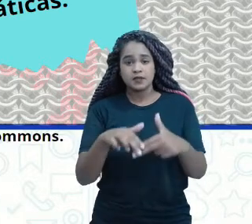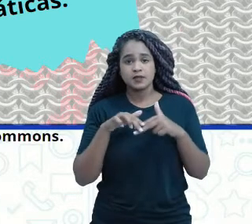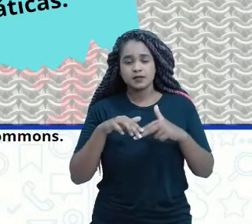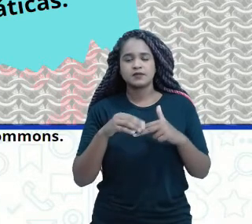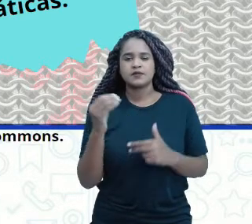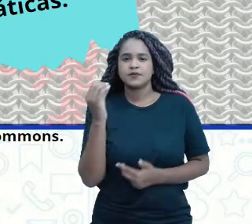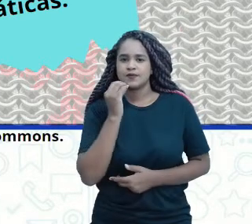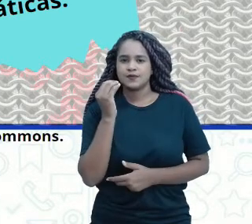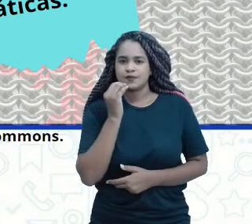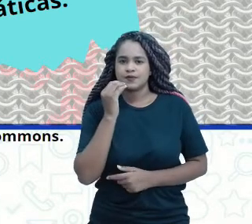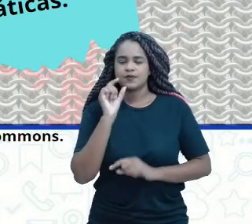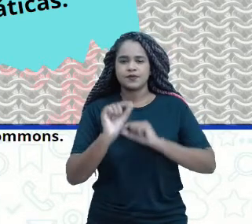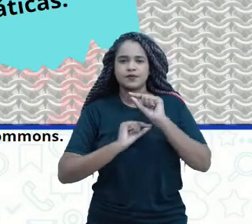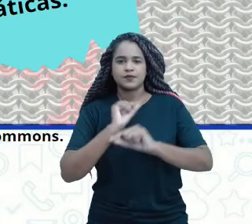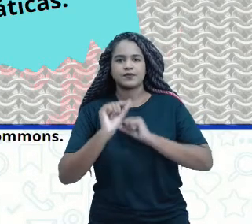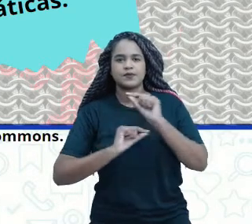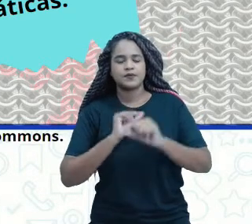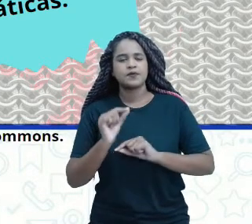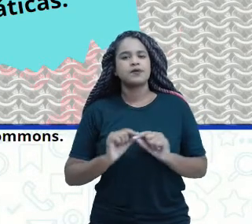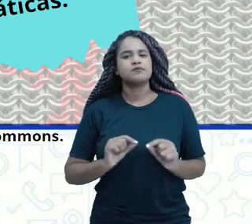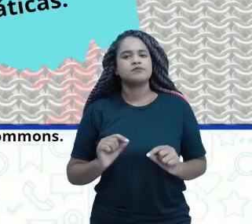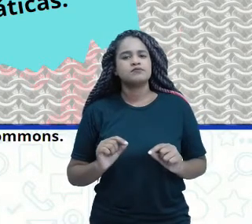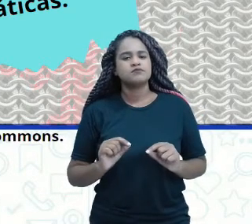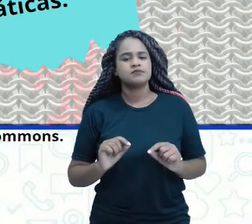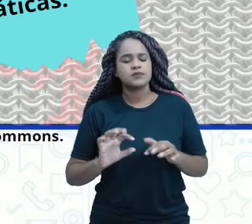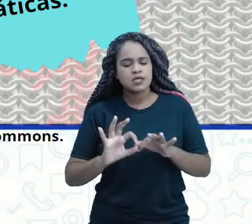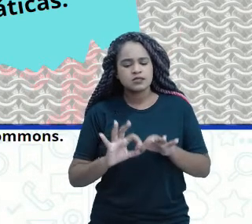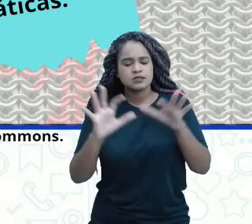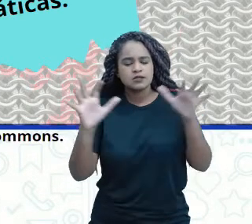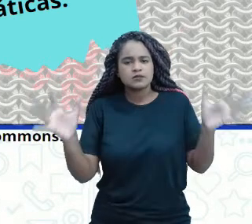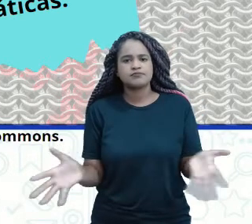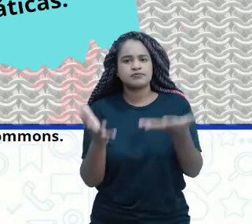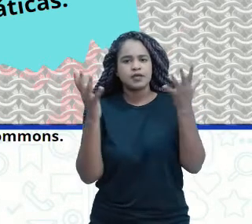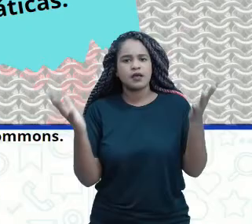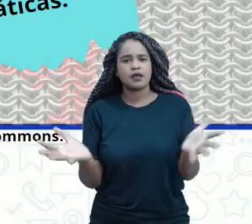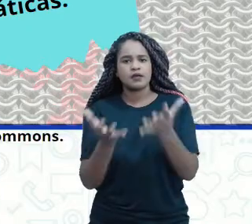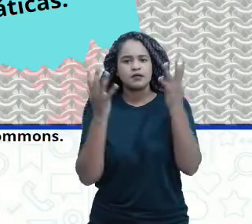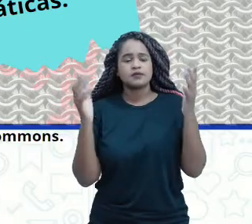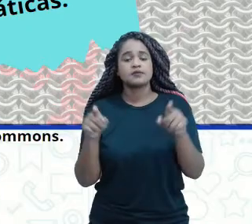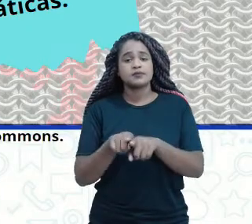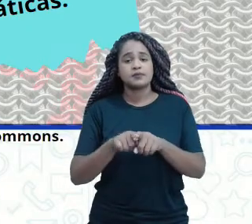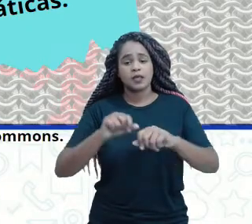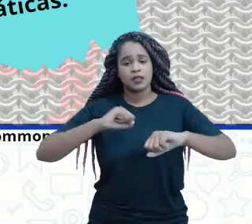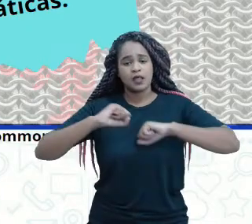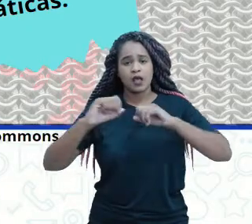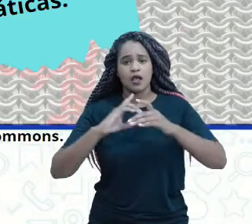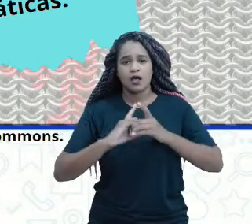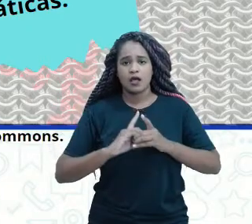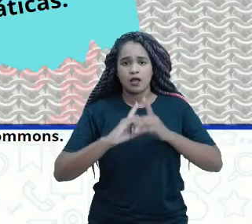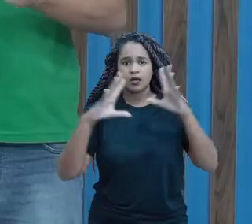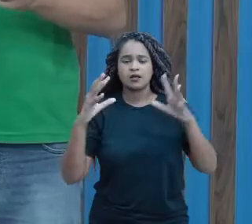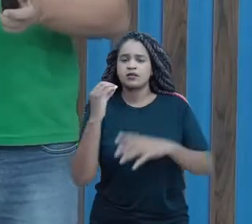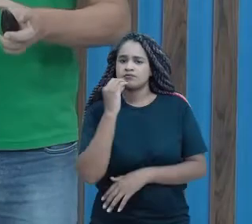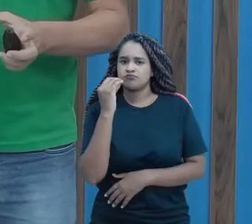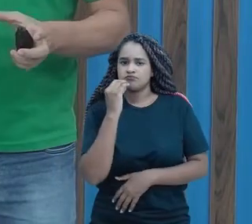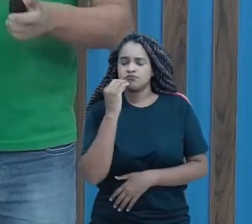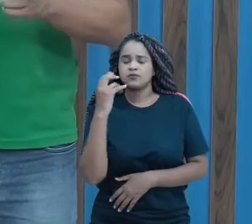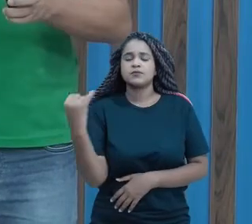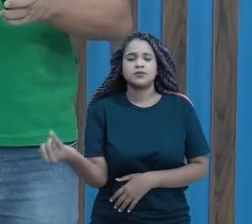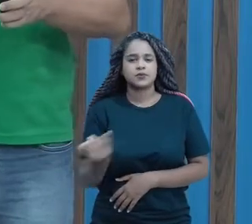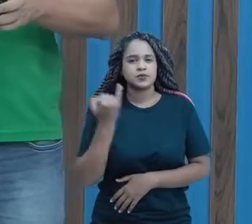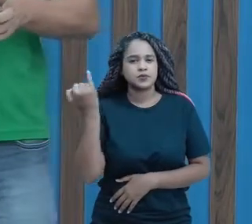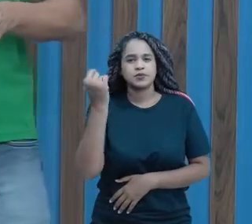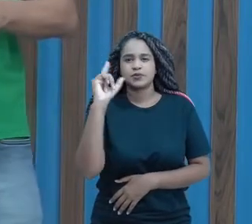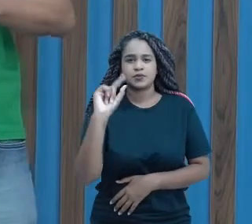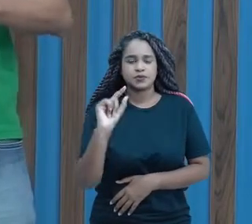buscava-se implantar um pouco mais de liberdade, né, enfim, até de um debate democrático. Gente, é importante também a gente colocar